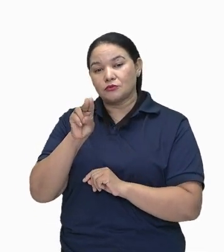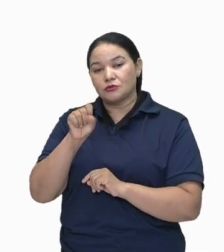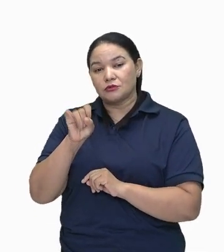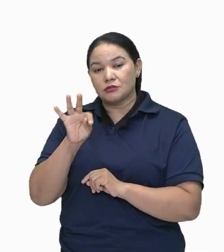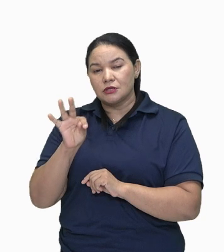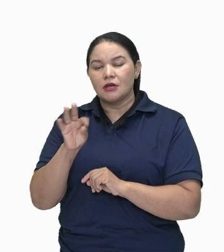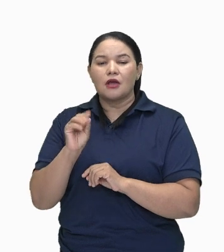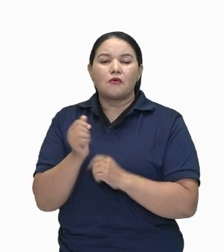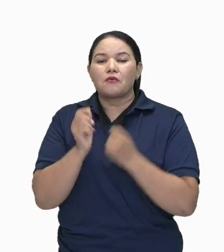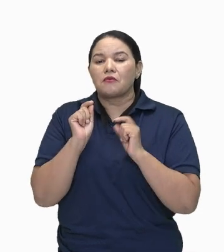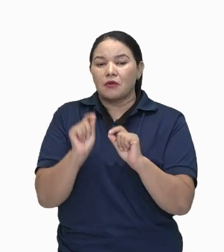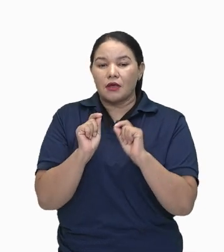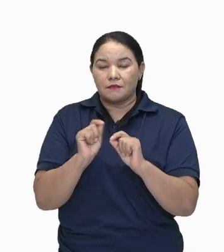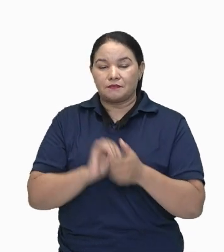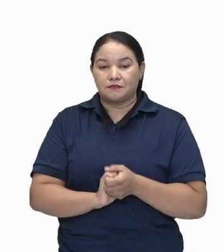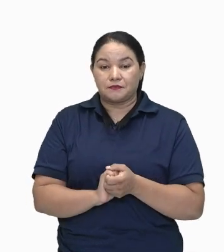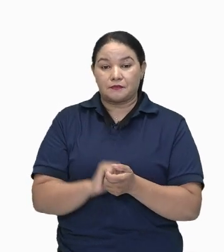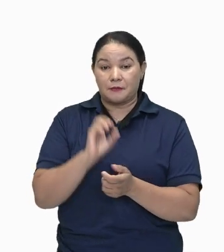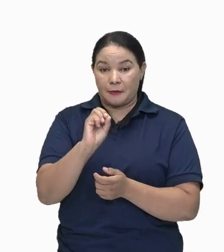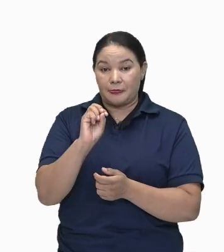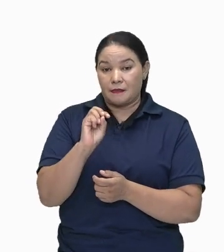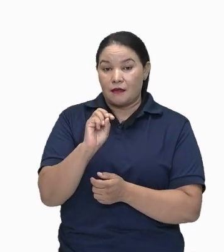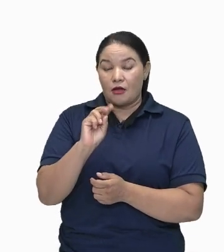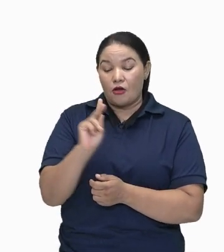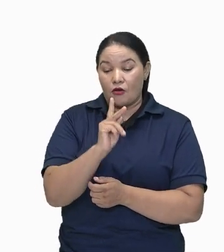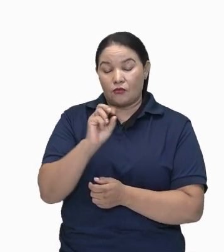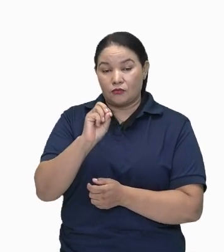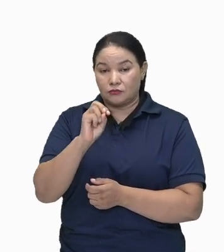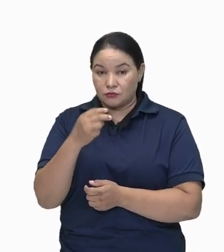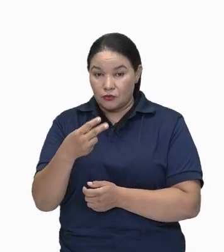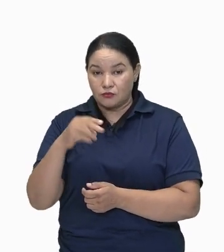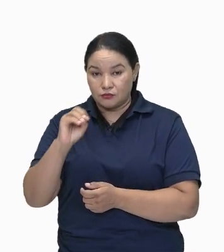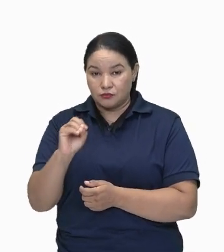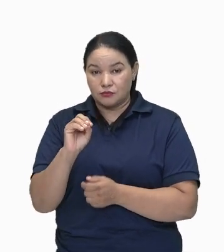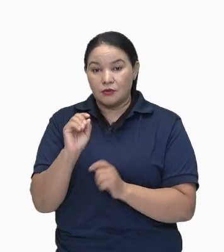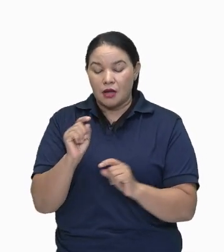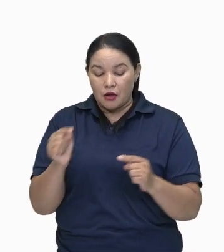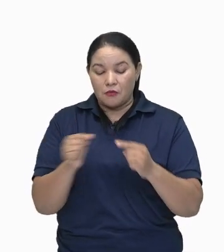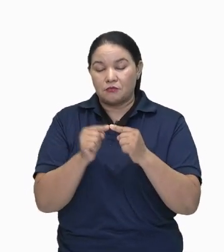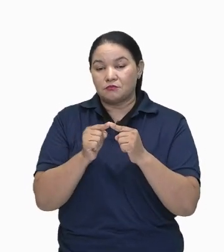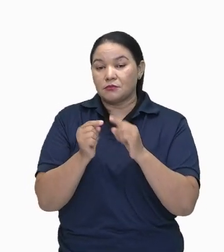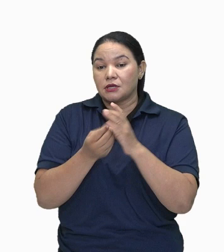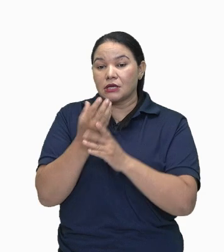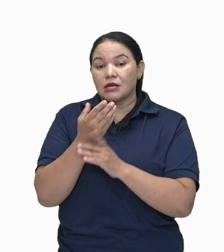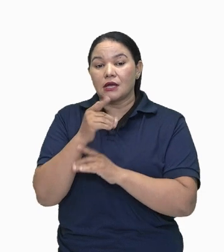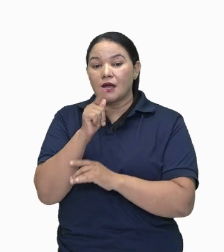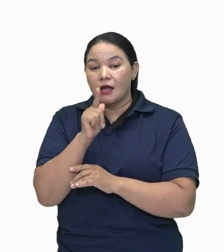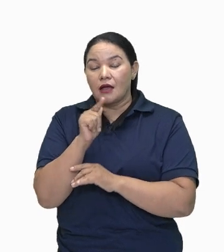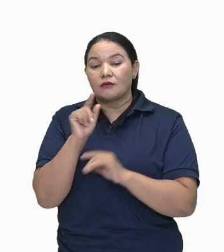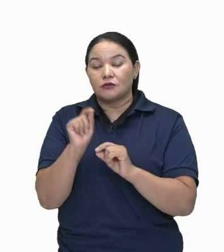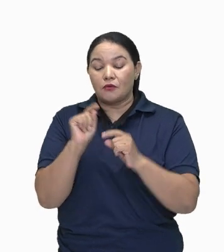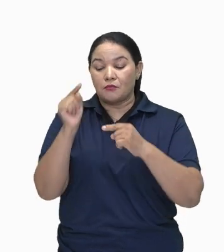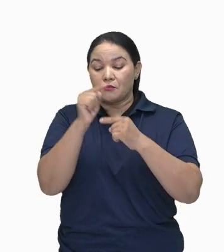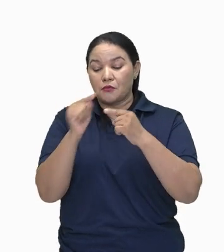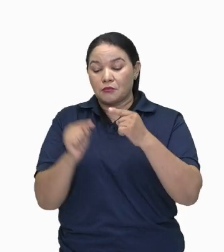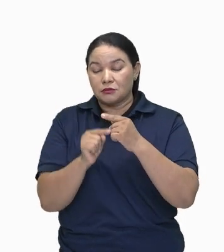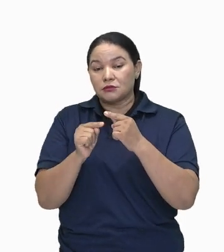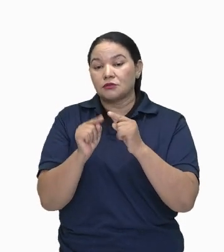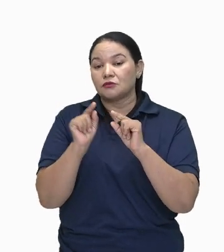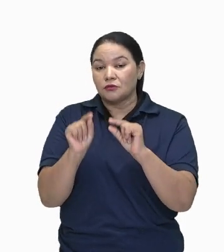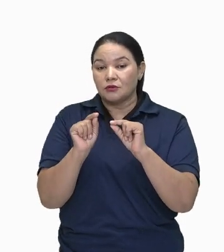o oxigênio e o hidrogênio se combinam para formar água, a proporção em massa